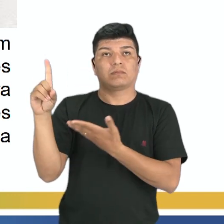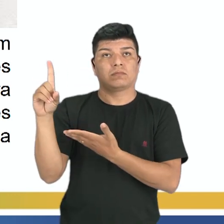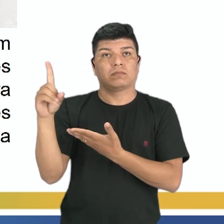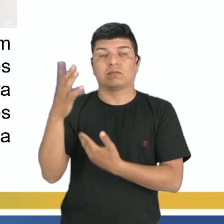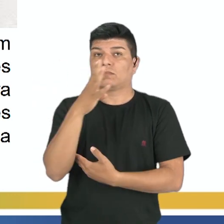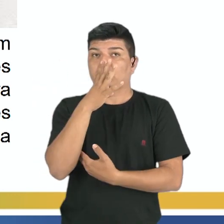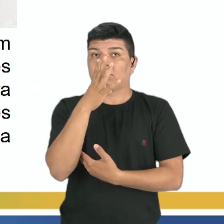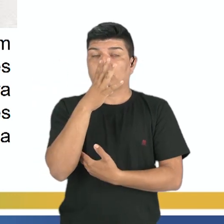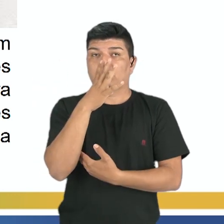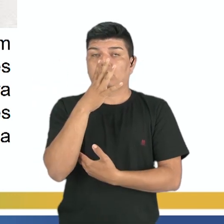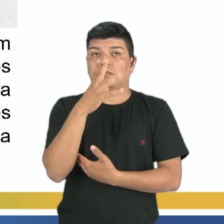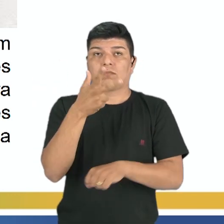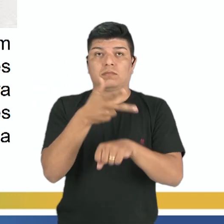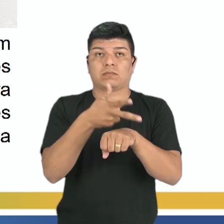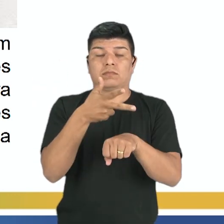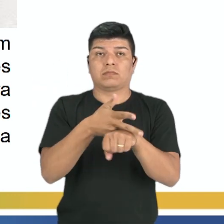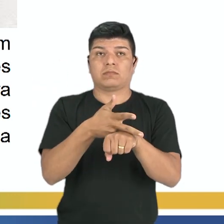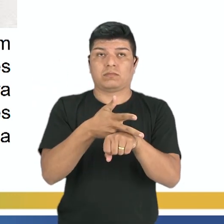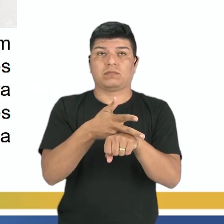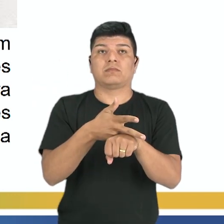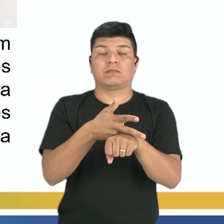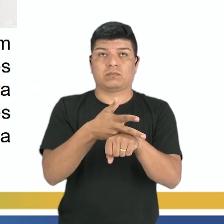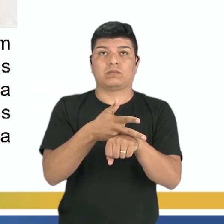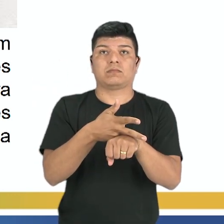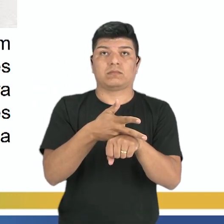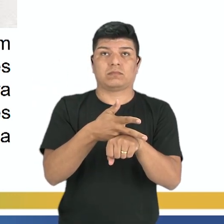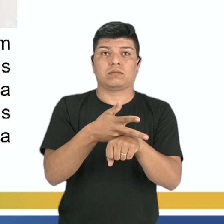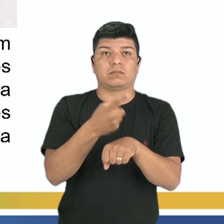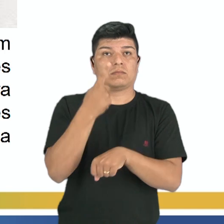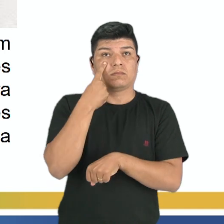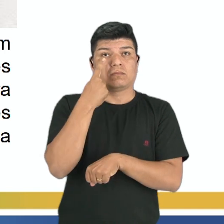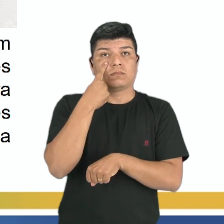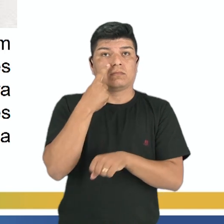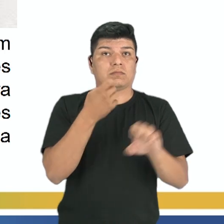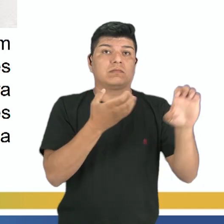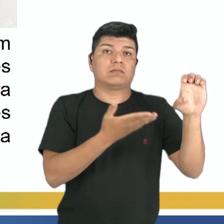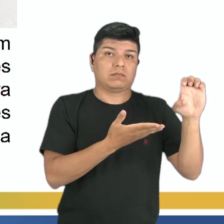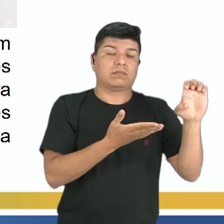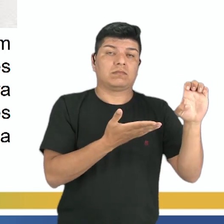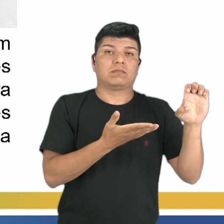assistindo aí do vídeo, né? Quem está assistindo está observando o